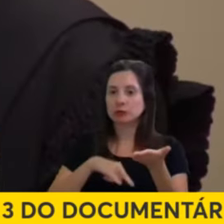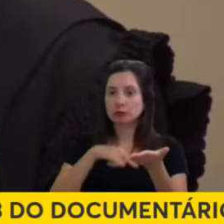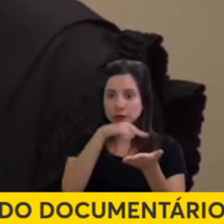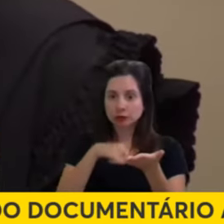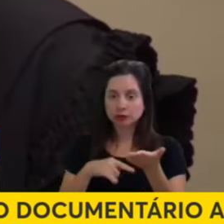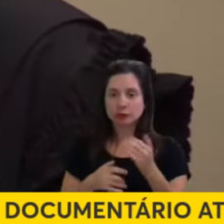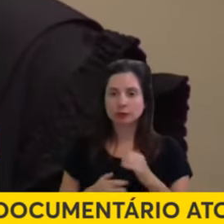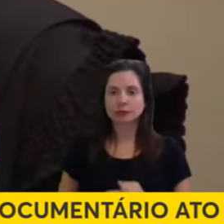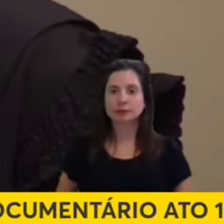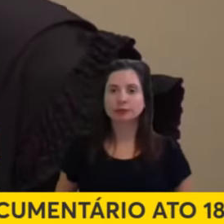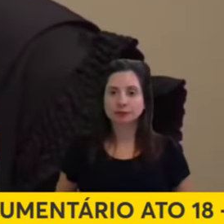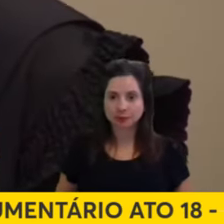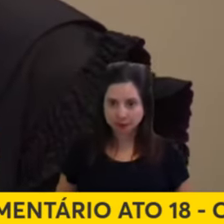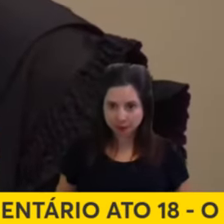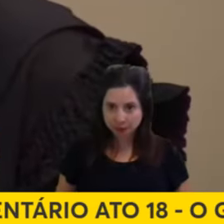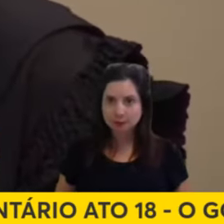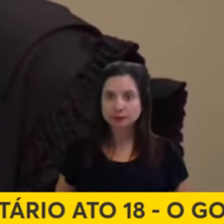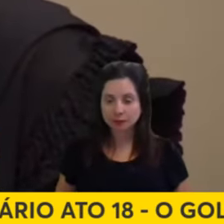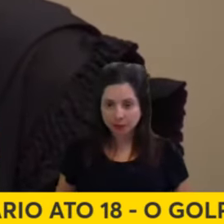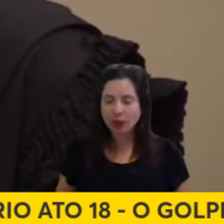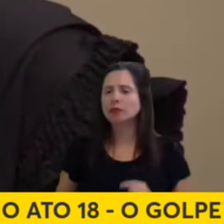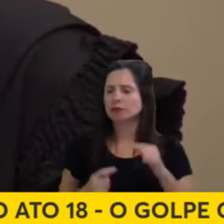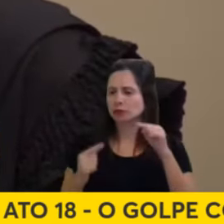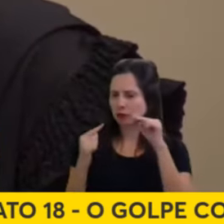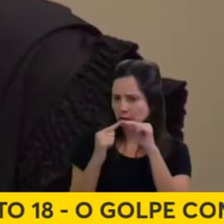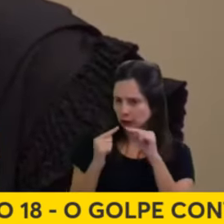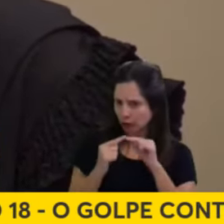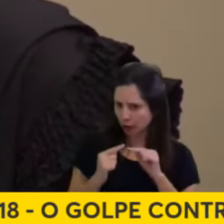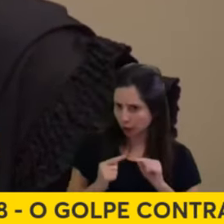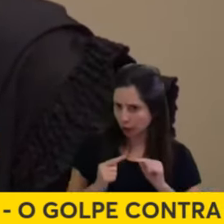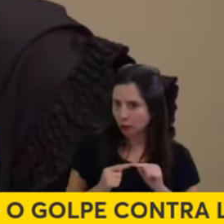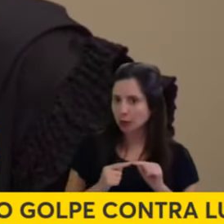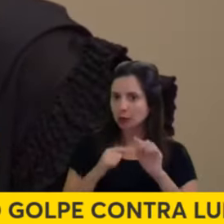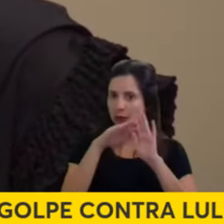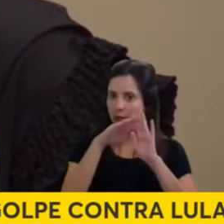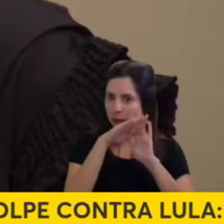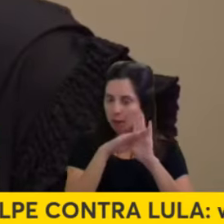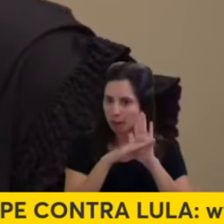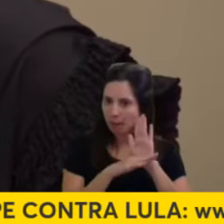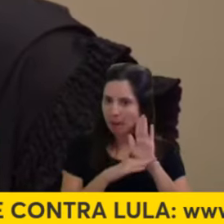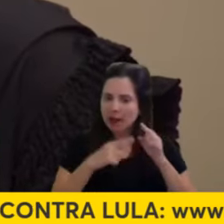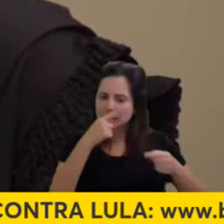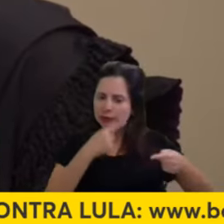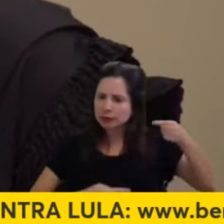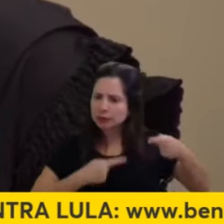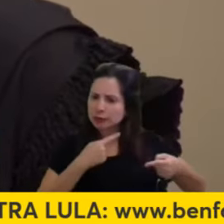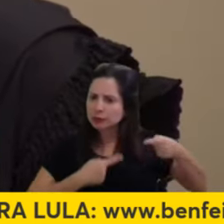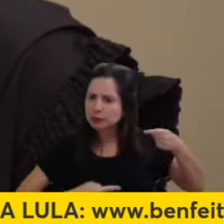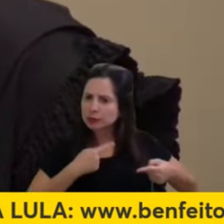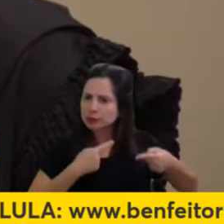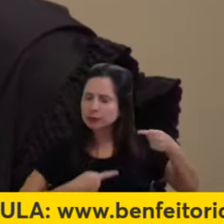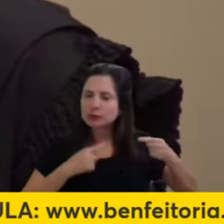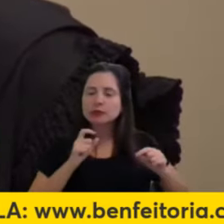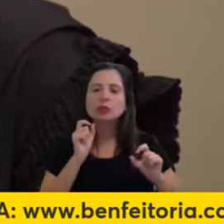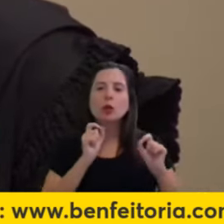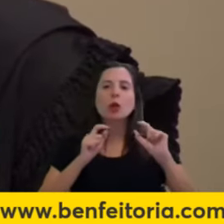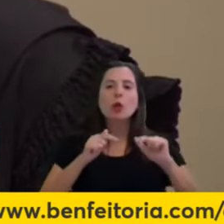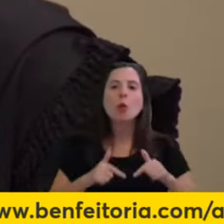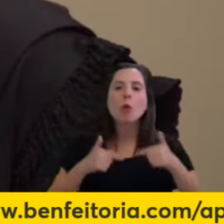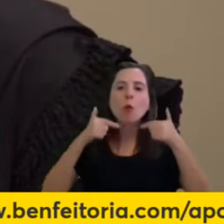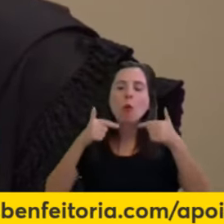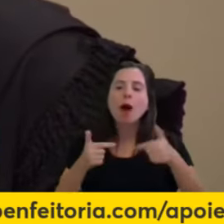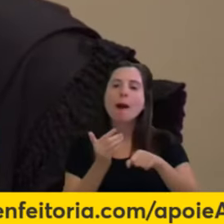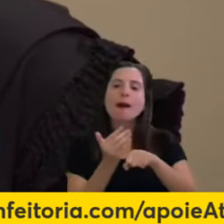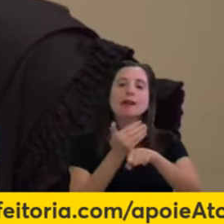documentos no mérito conforme anotado no relatório o que se discute em ambos os feitos são os atos de pré-campanha realizados pelos